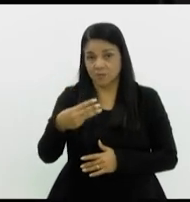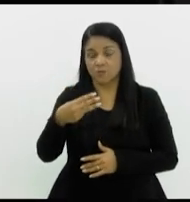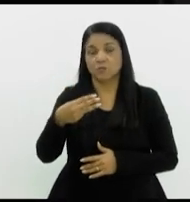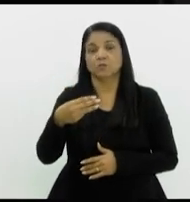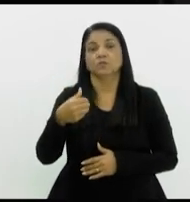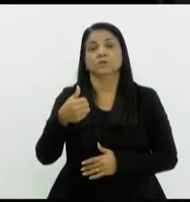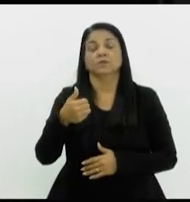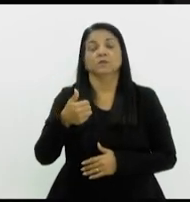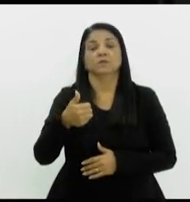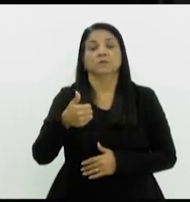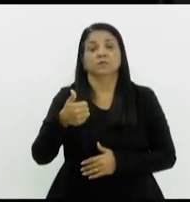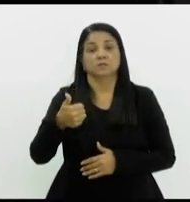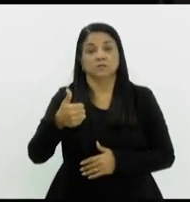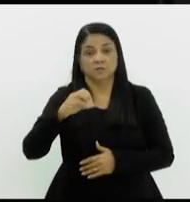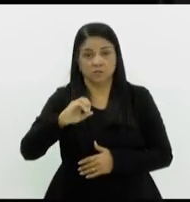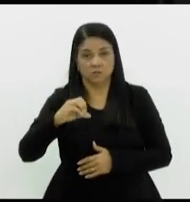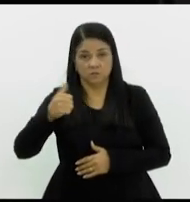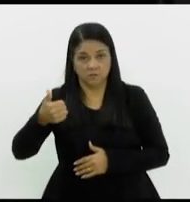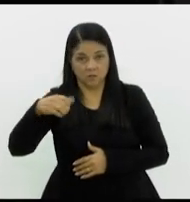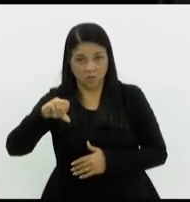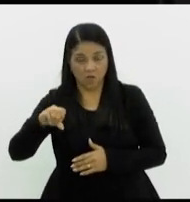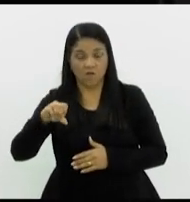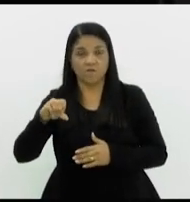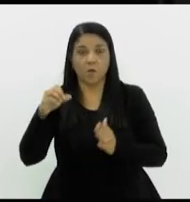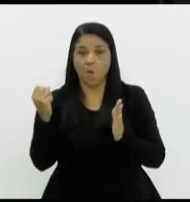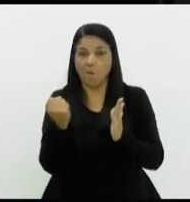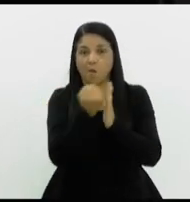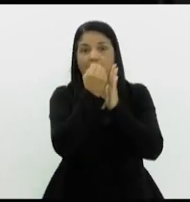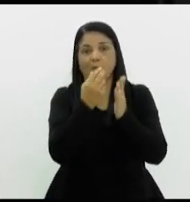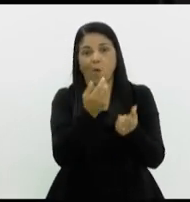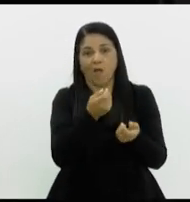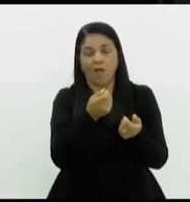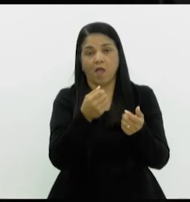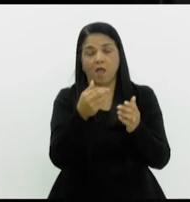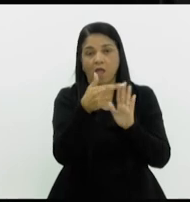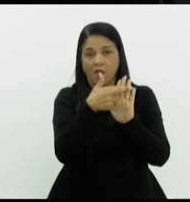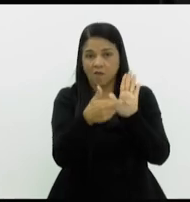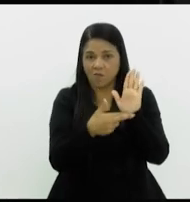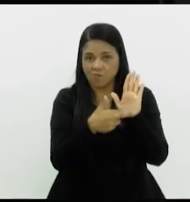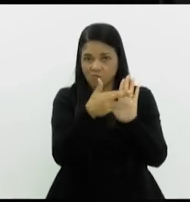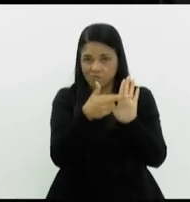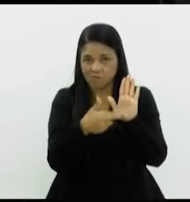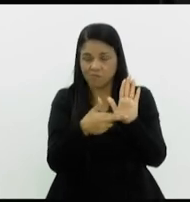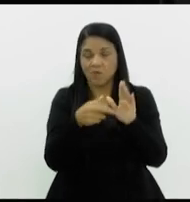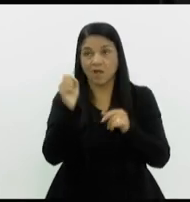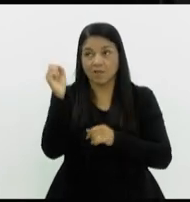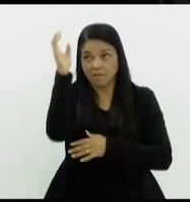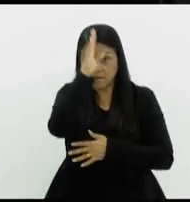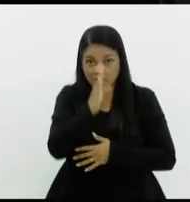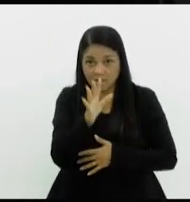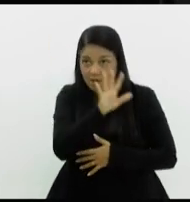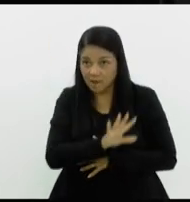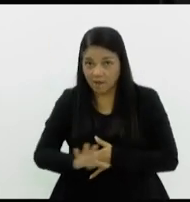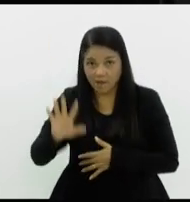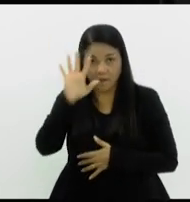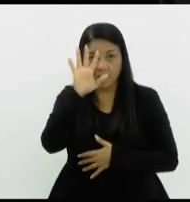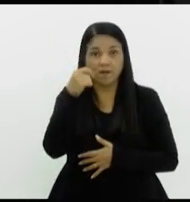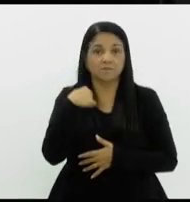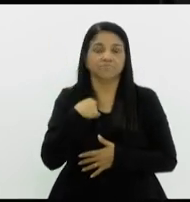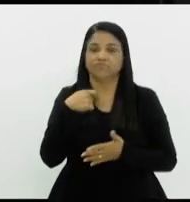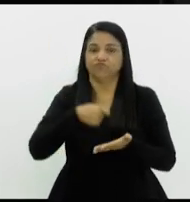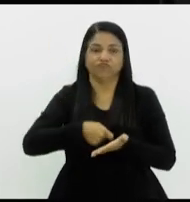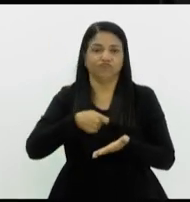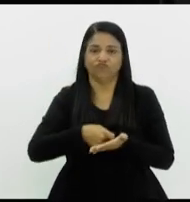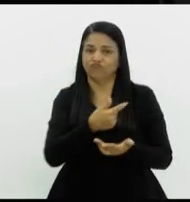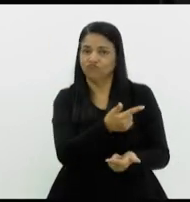2014, que é o marco regulatório das organizações sociais a nível nacional, ela faz essa